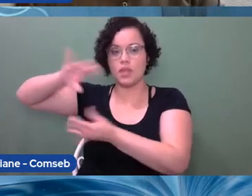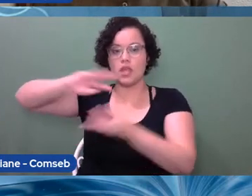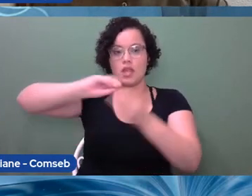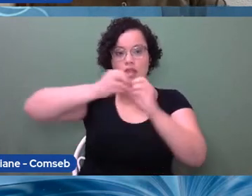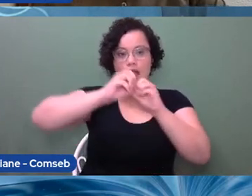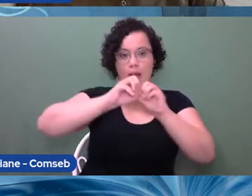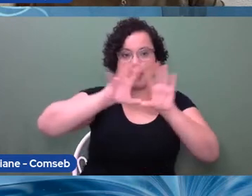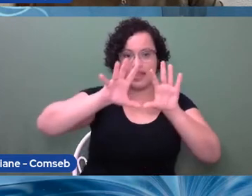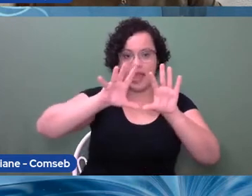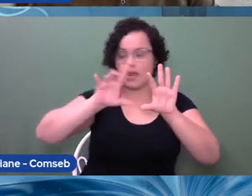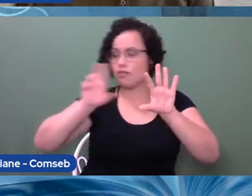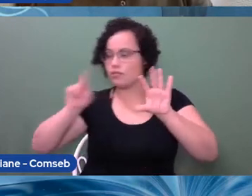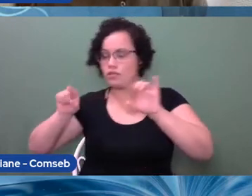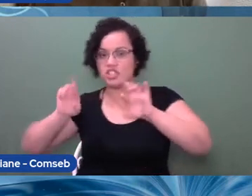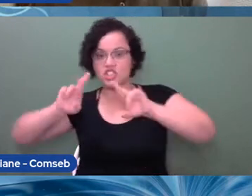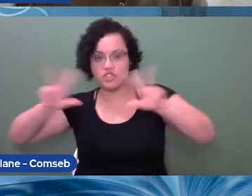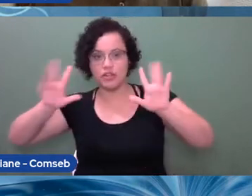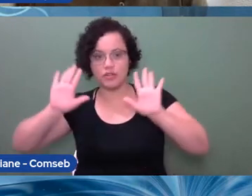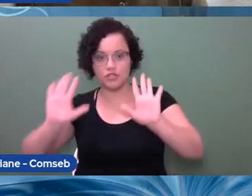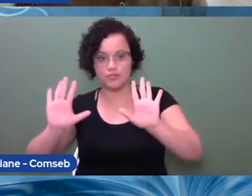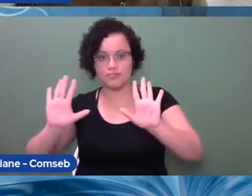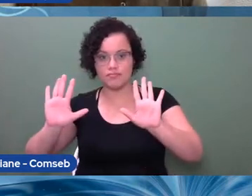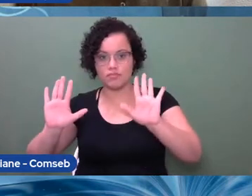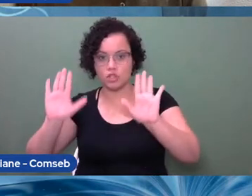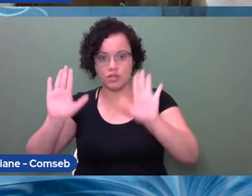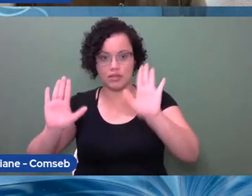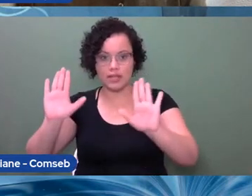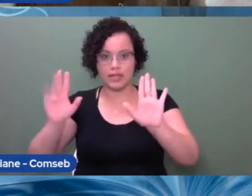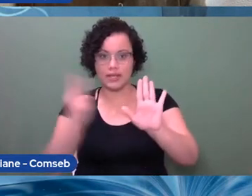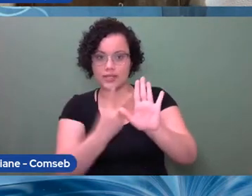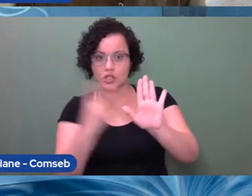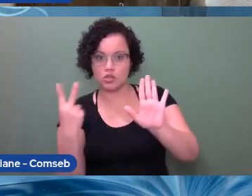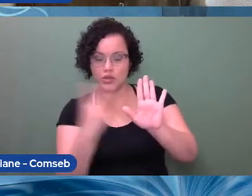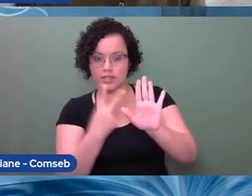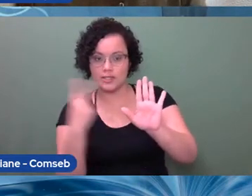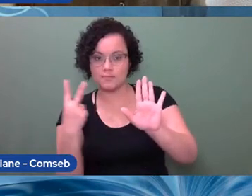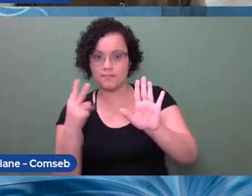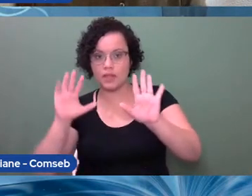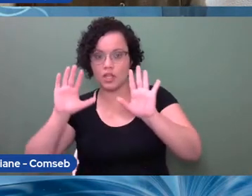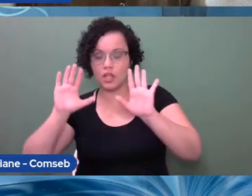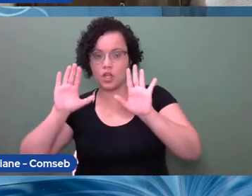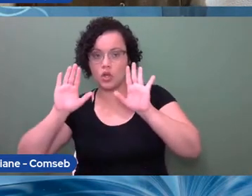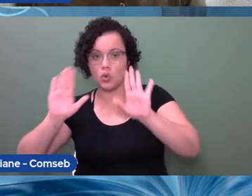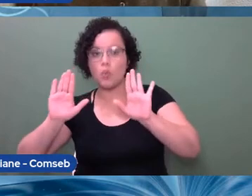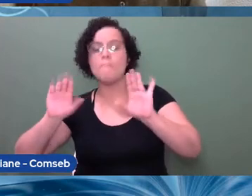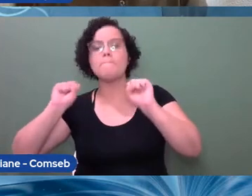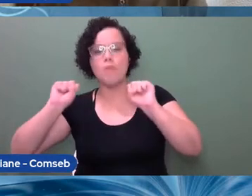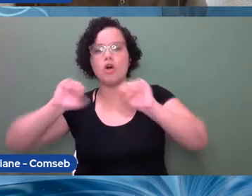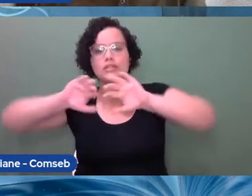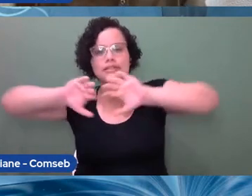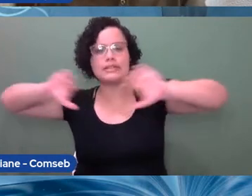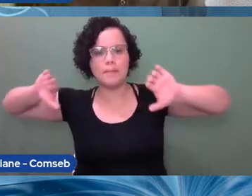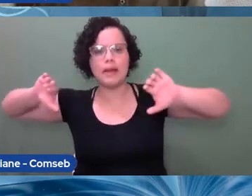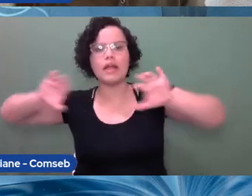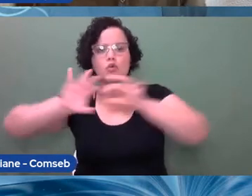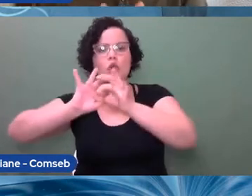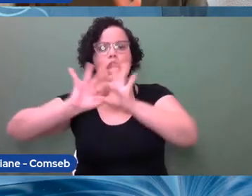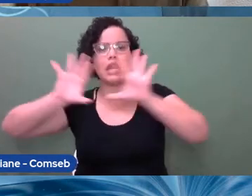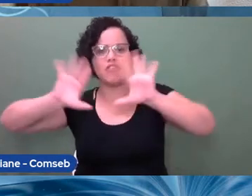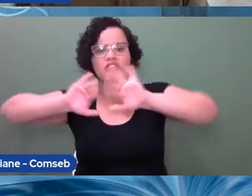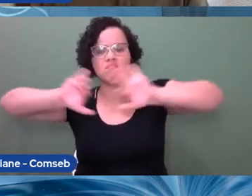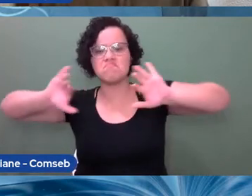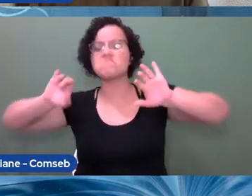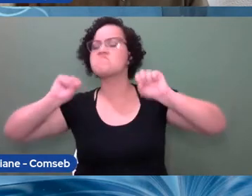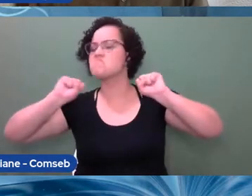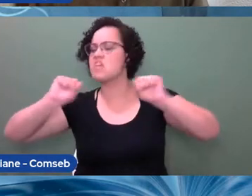matéria. Essencialmente, são esses dois. Então, um pode ser concebido sem o outro tranquilamente. E a demonstração